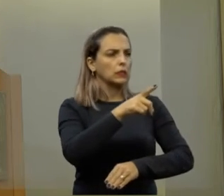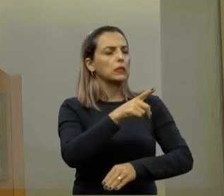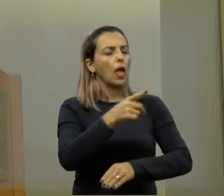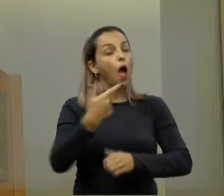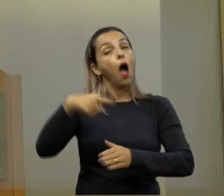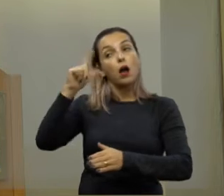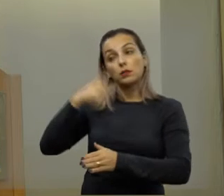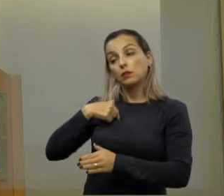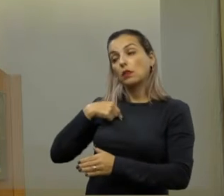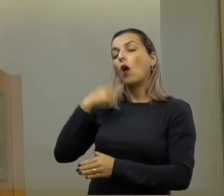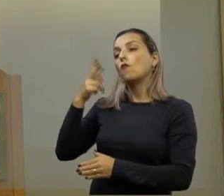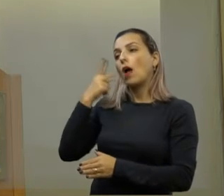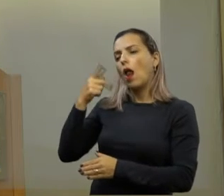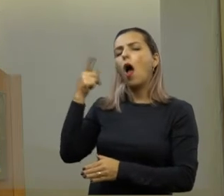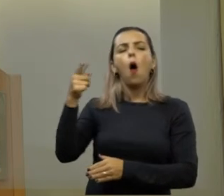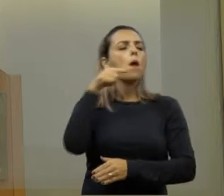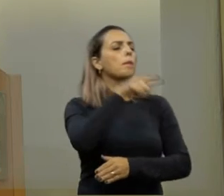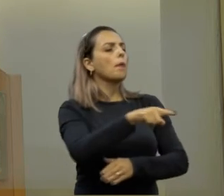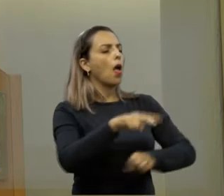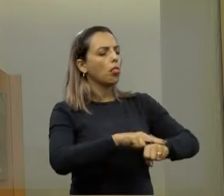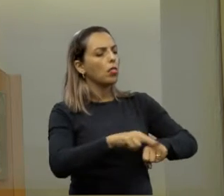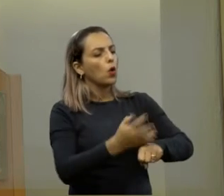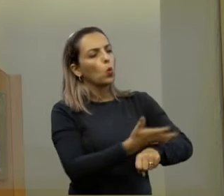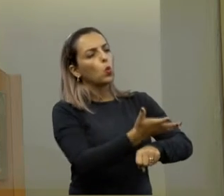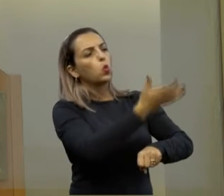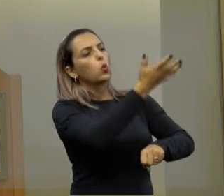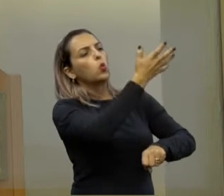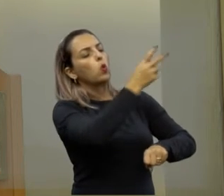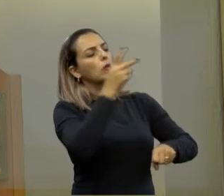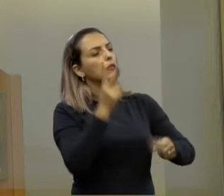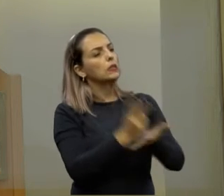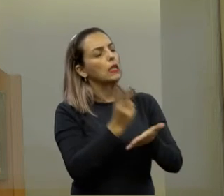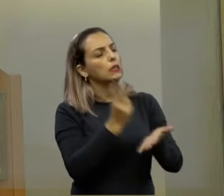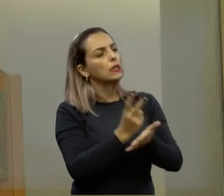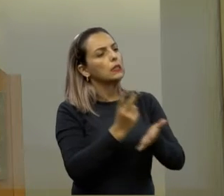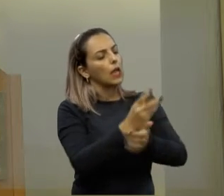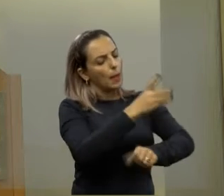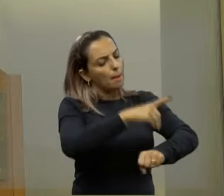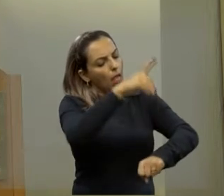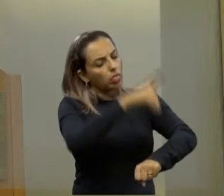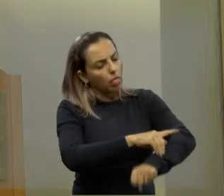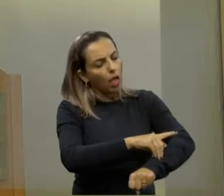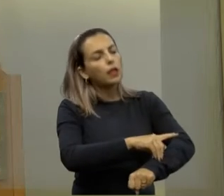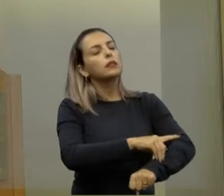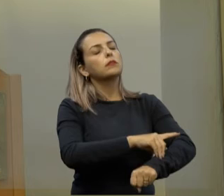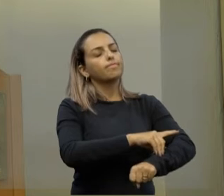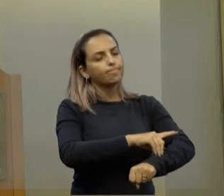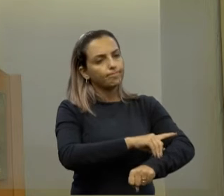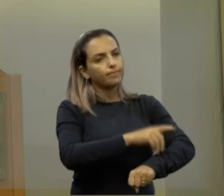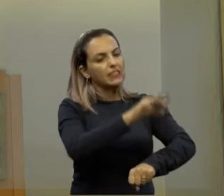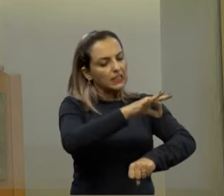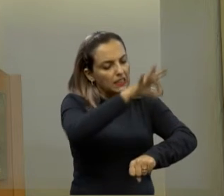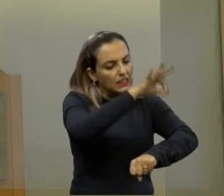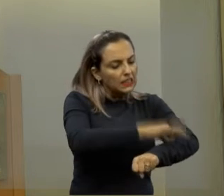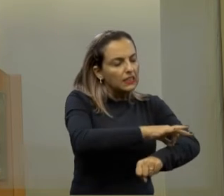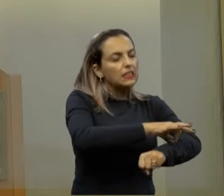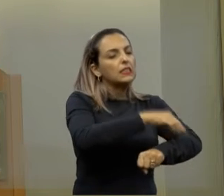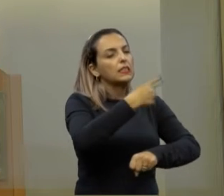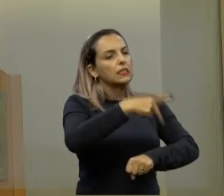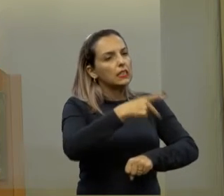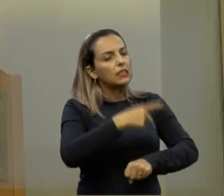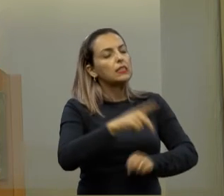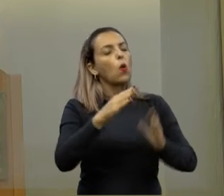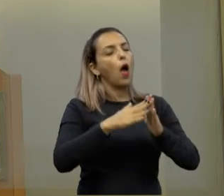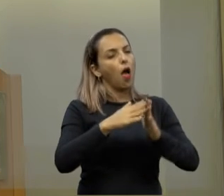terreno aqui do lado que sempre cresce Mato e sendo que quer se matar nesse terreno começa a uma nuvem de pernilongo aqui em